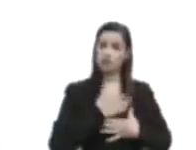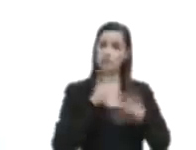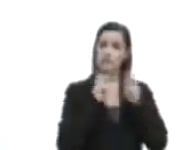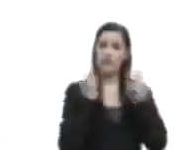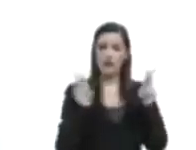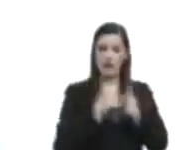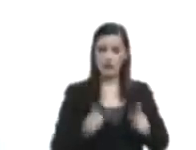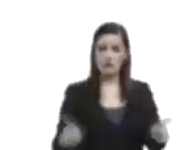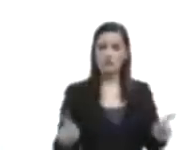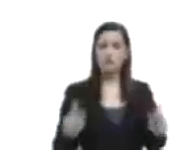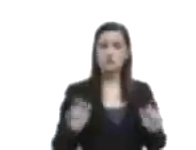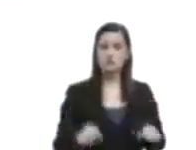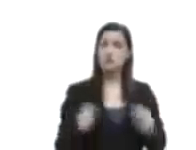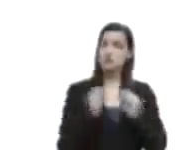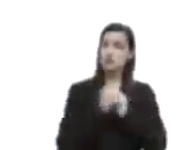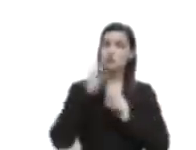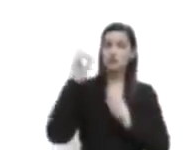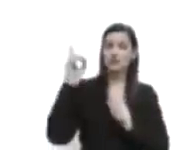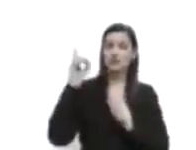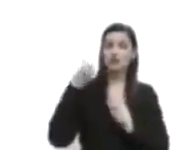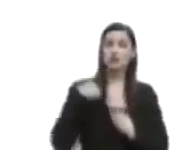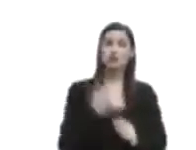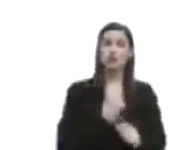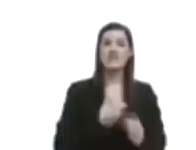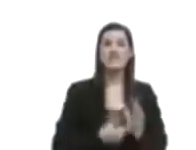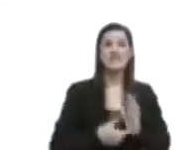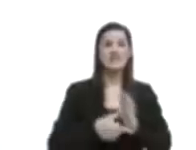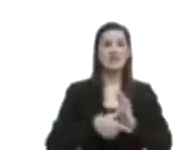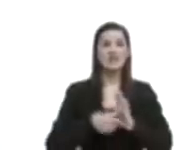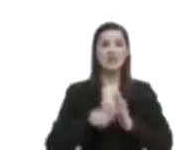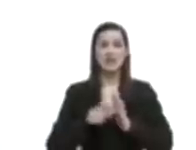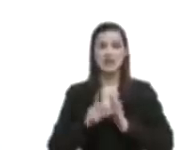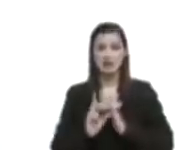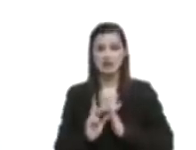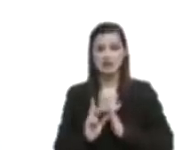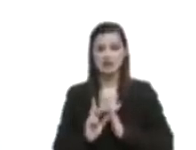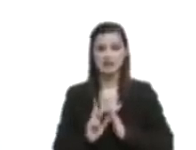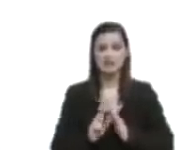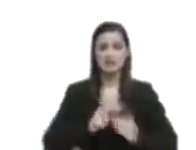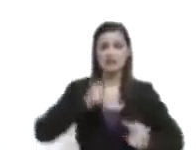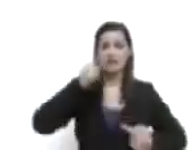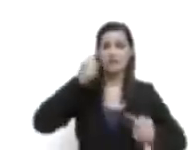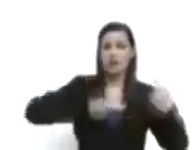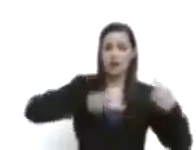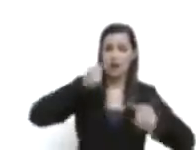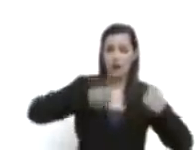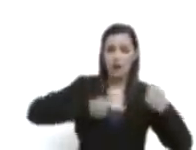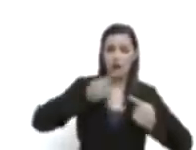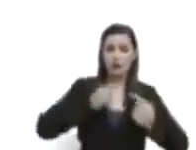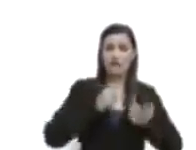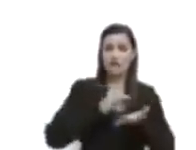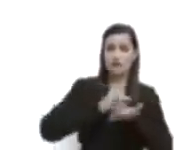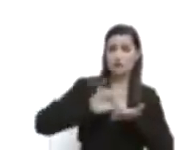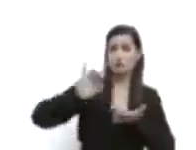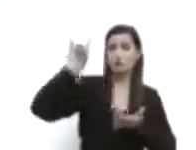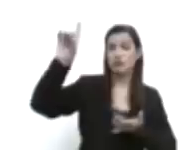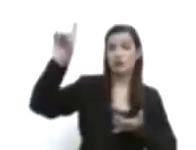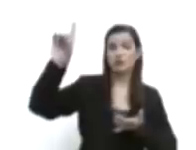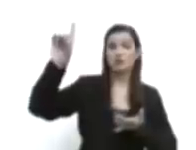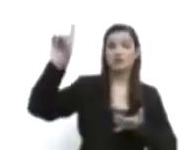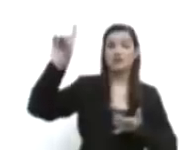paz, estávamos em conflito, em inimizade, após a conversão,